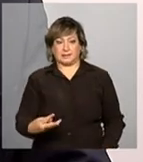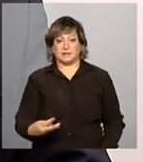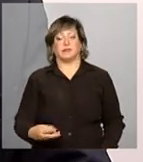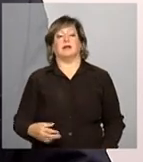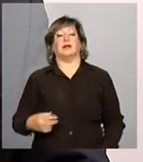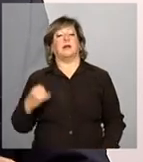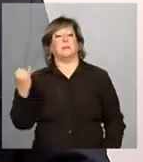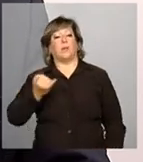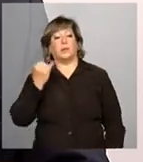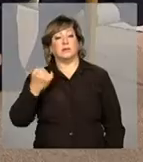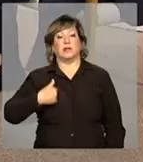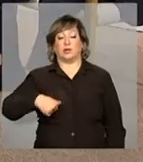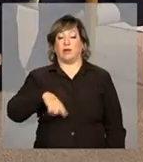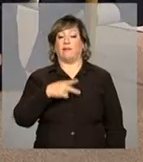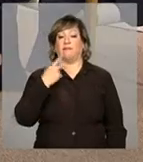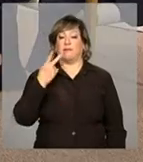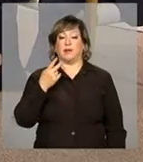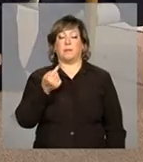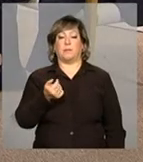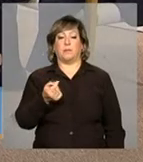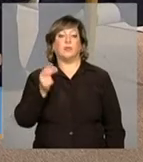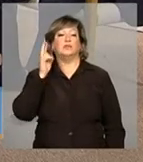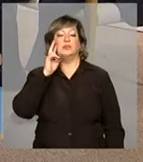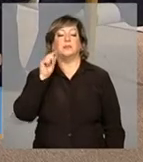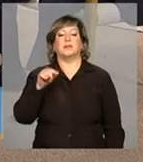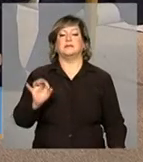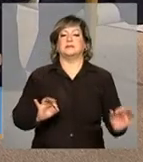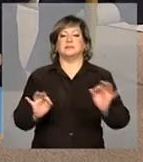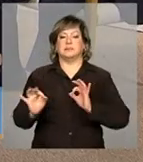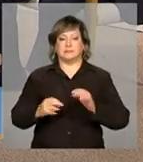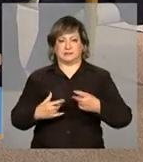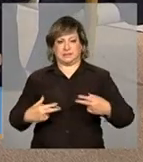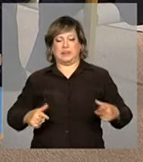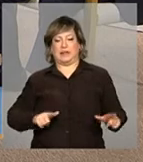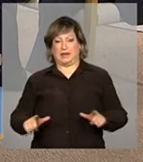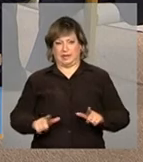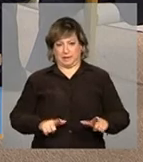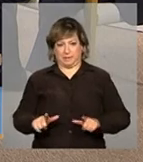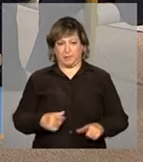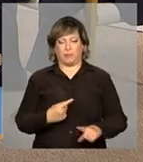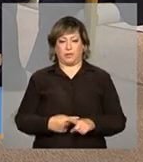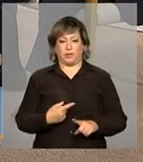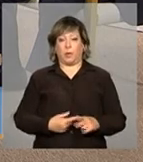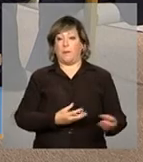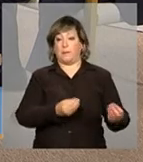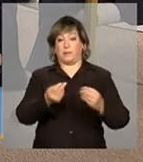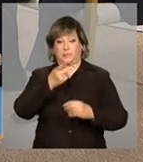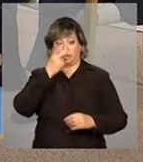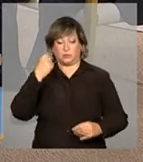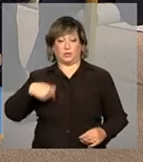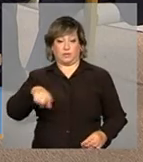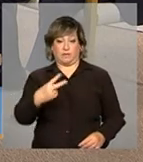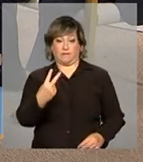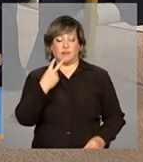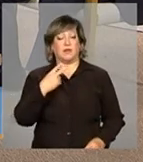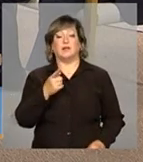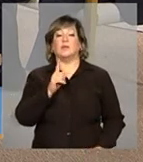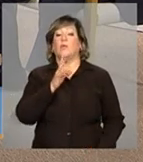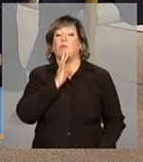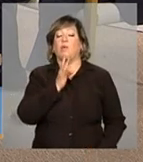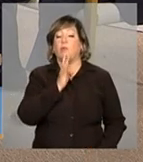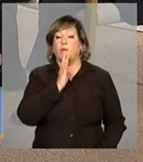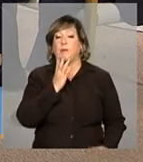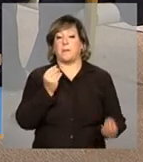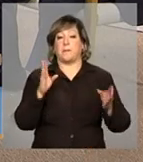a gente fala um pouquinho desse desses instrumentos de planejamento né até um dos que nos assiste não tem muita família dade